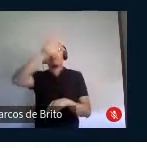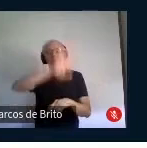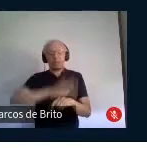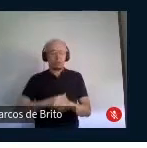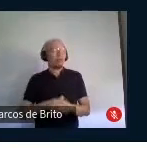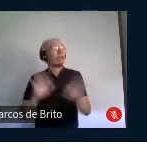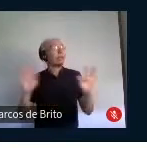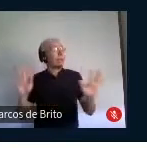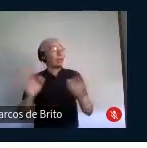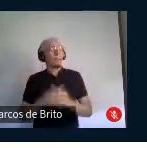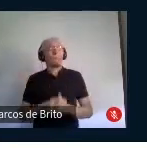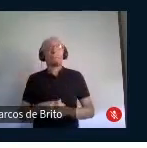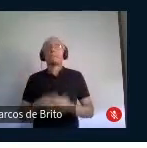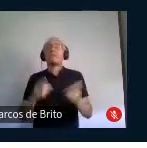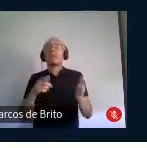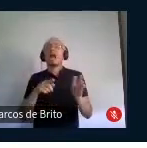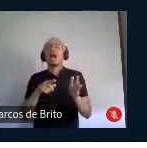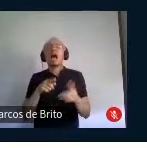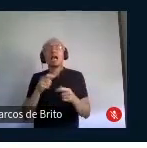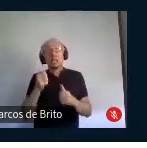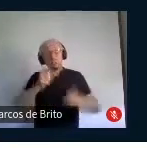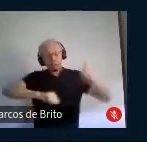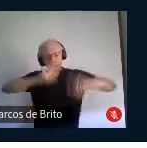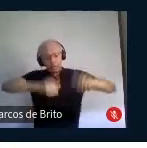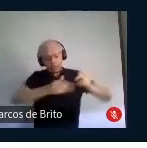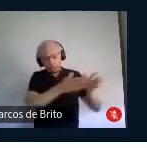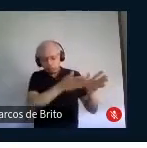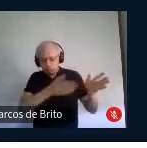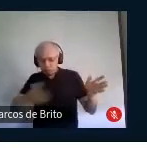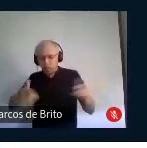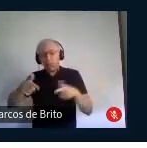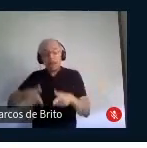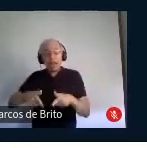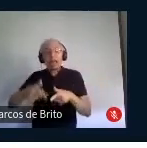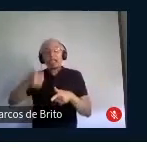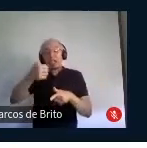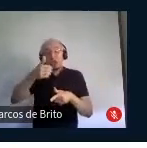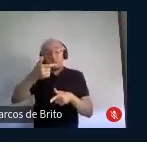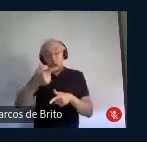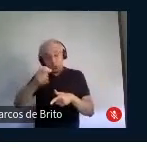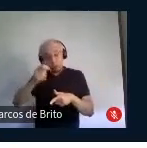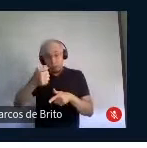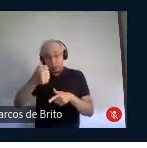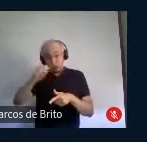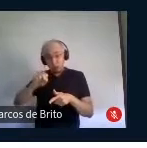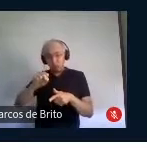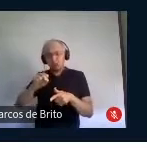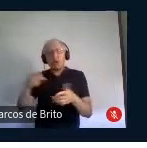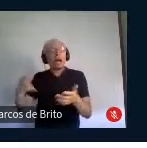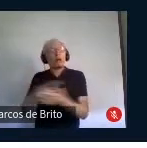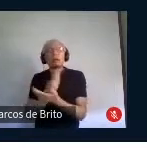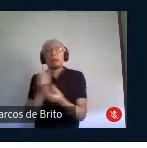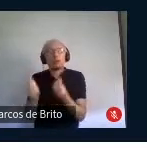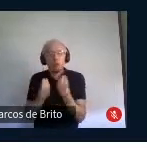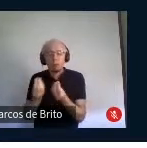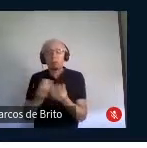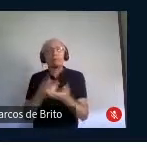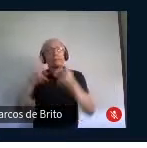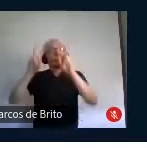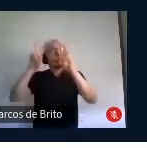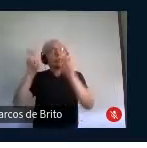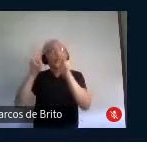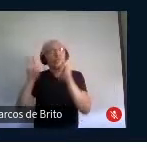Então, em relação à análise sincrônica dos CAIs no Brasil no ano de 2018, a respeito dos títulos